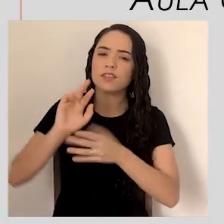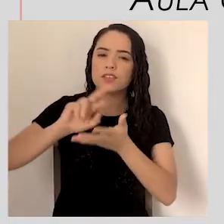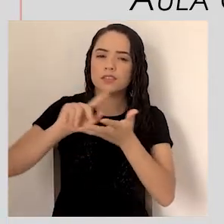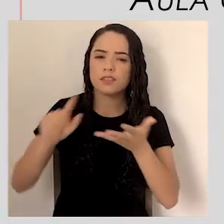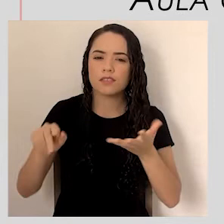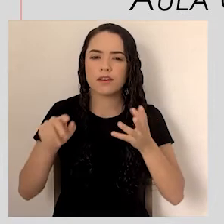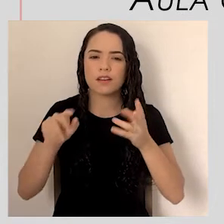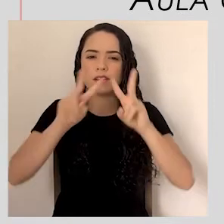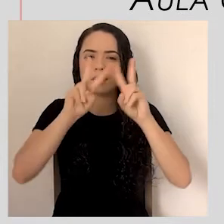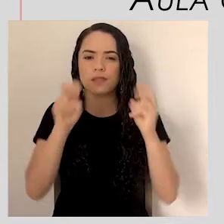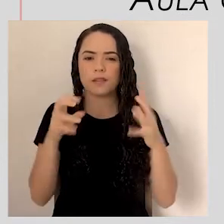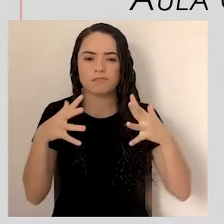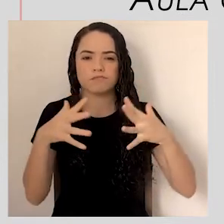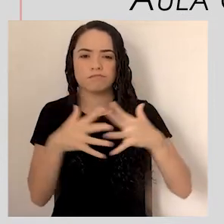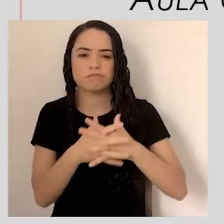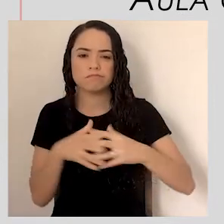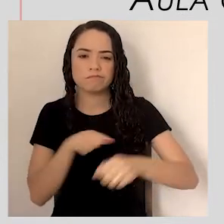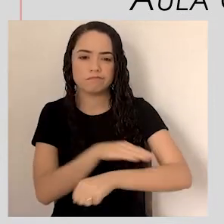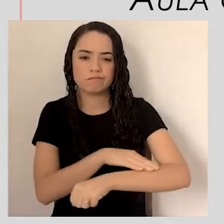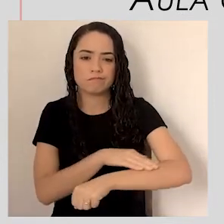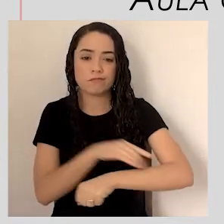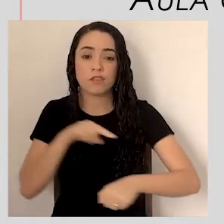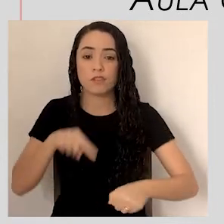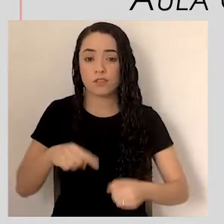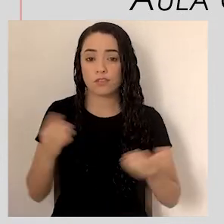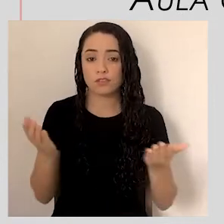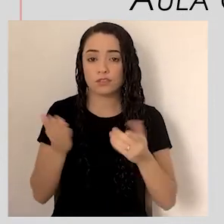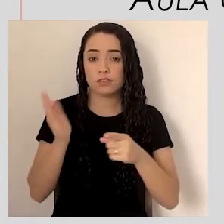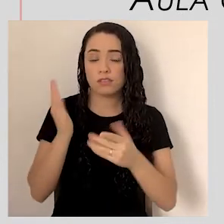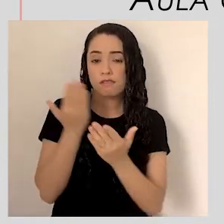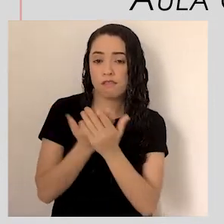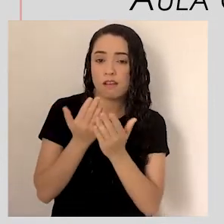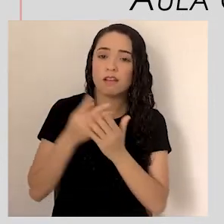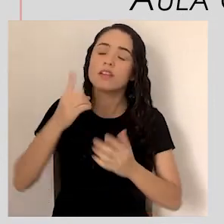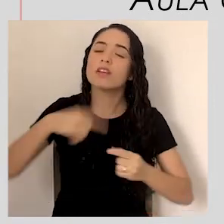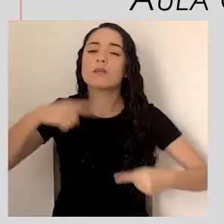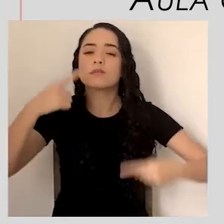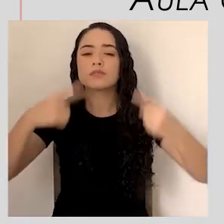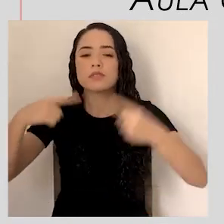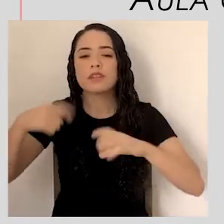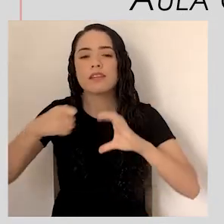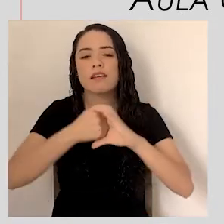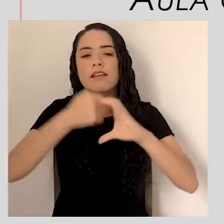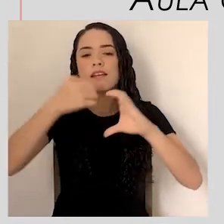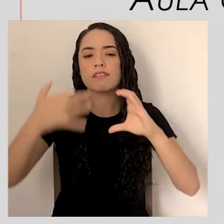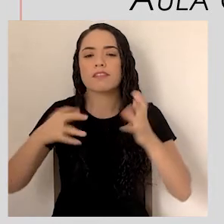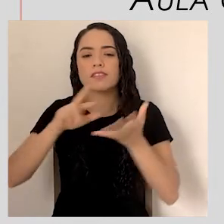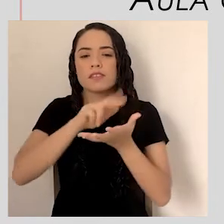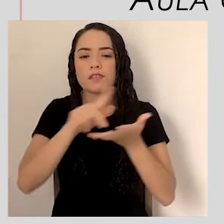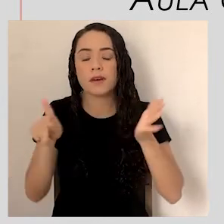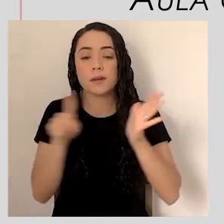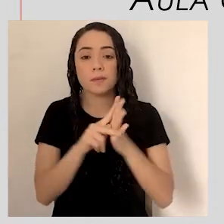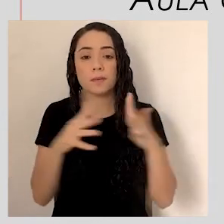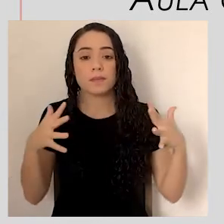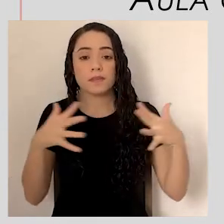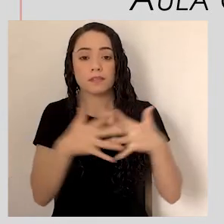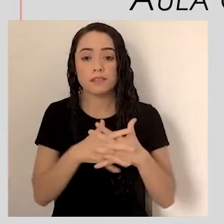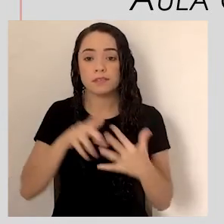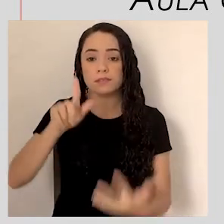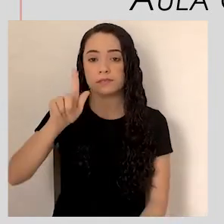Finalizando-se a série de vídeos sobre o tecido epitelial, discutiremos nesta aula as características do tecido epitelial glandular.